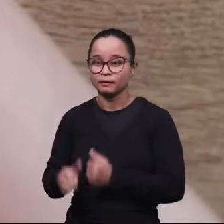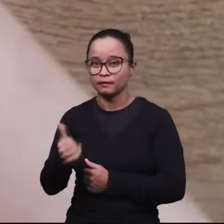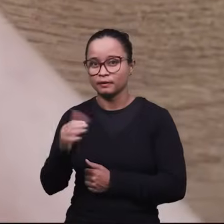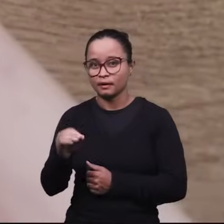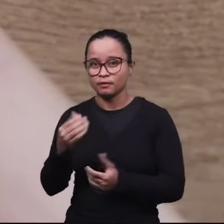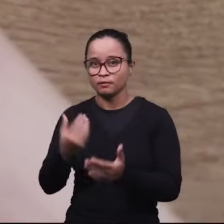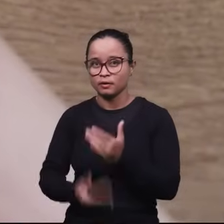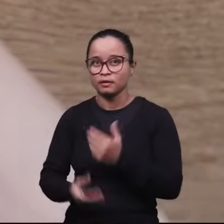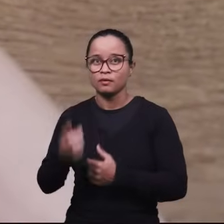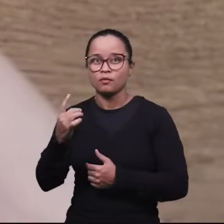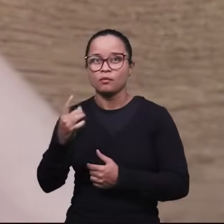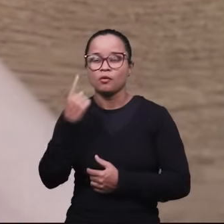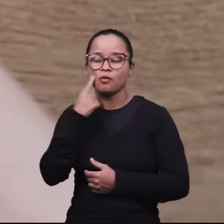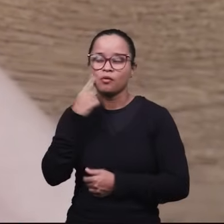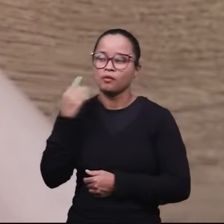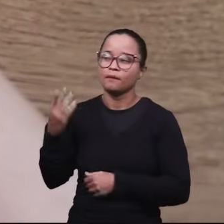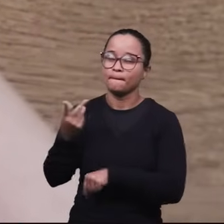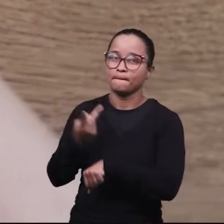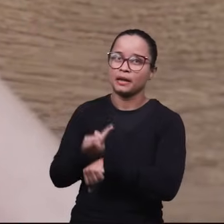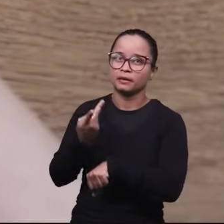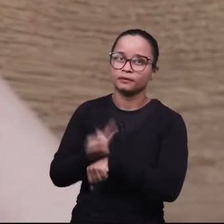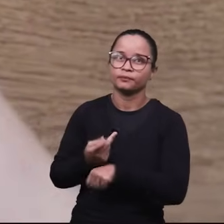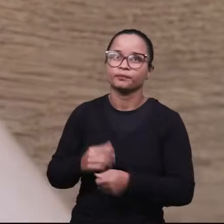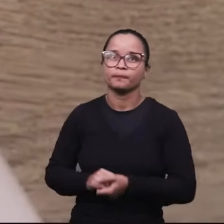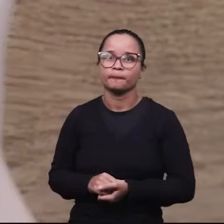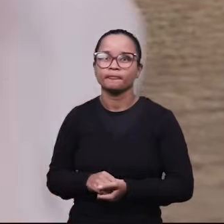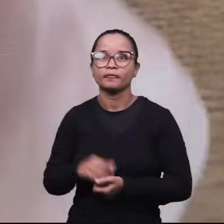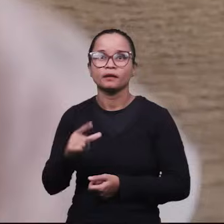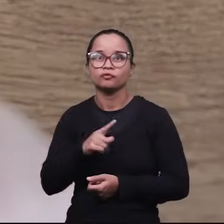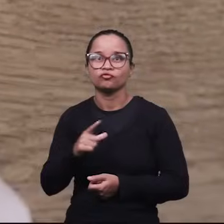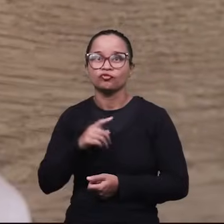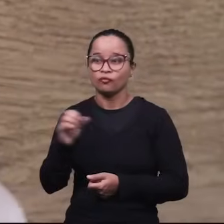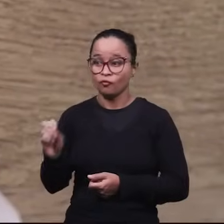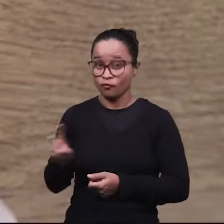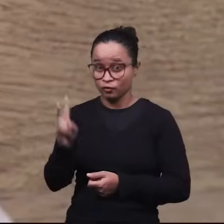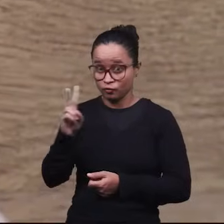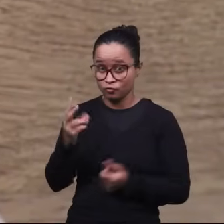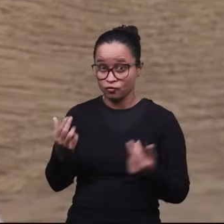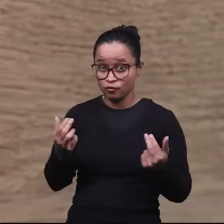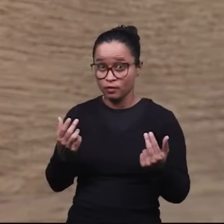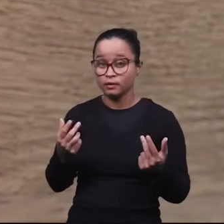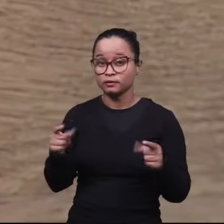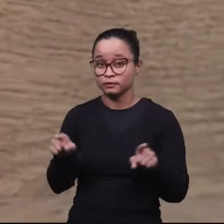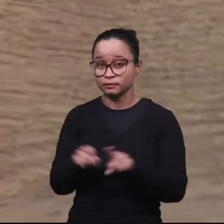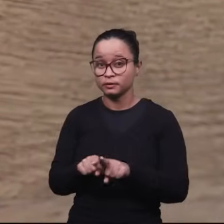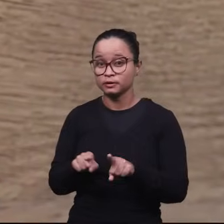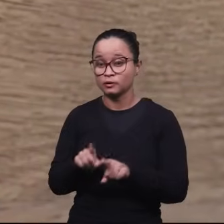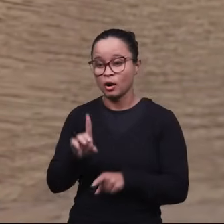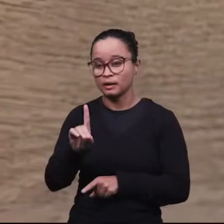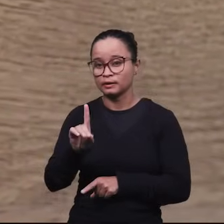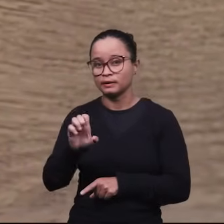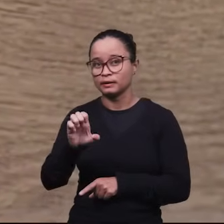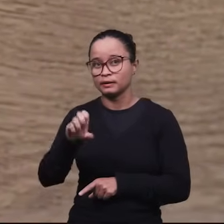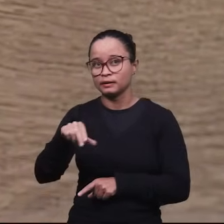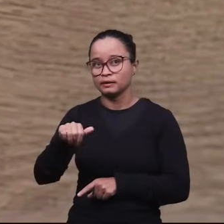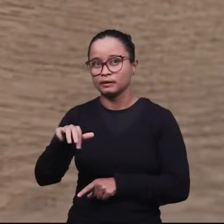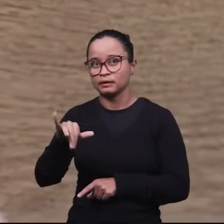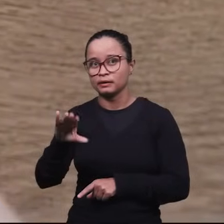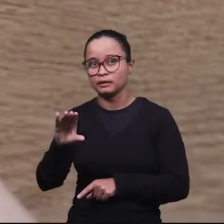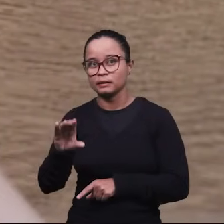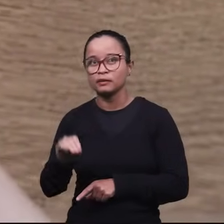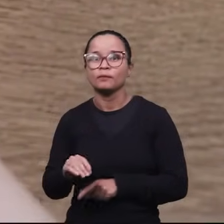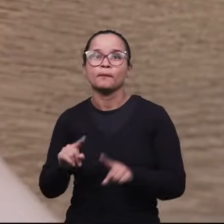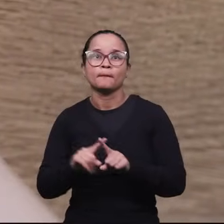Essa dracma aí de prata tinha o mesmo valor do denário, Só que o denário era uma moeda do